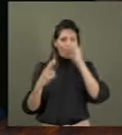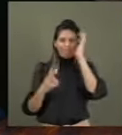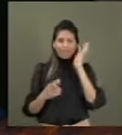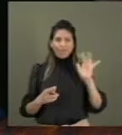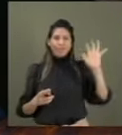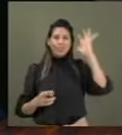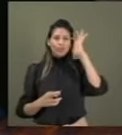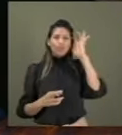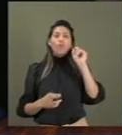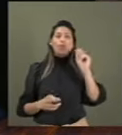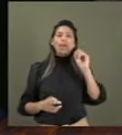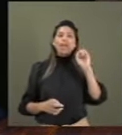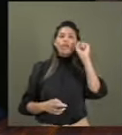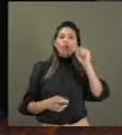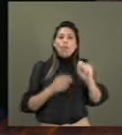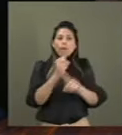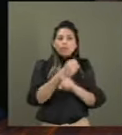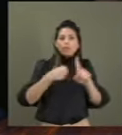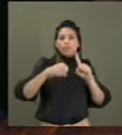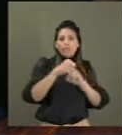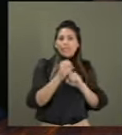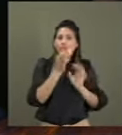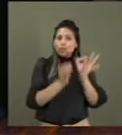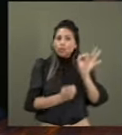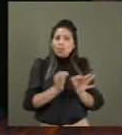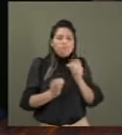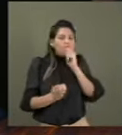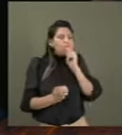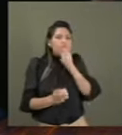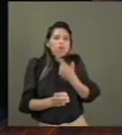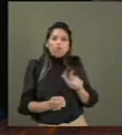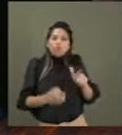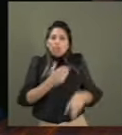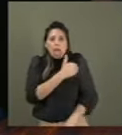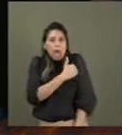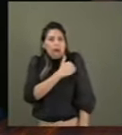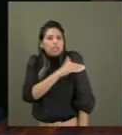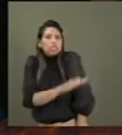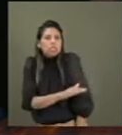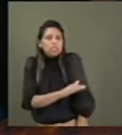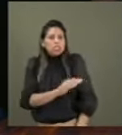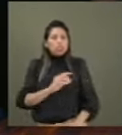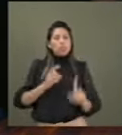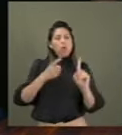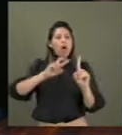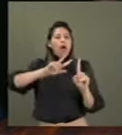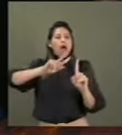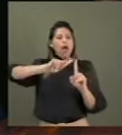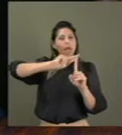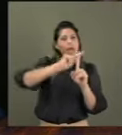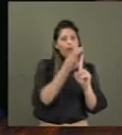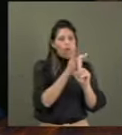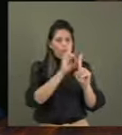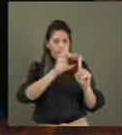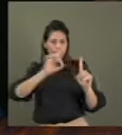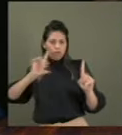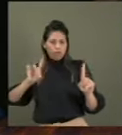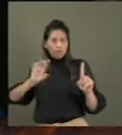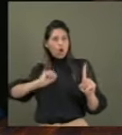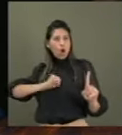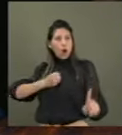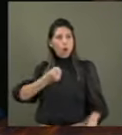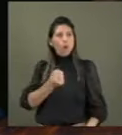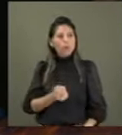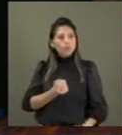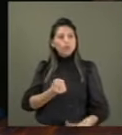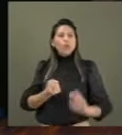uma sociedade justa e inclusiva, sem racismo, discriminação, homofobias, ódio e violência, se torne realidade.